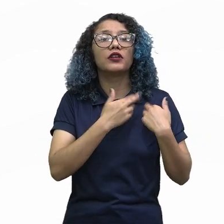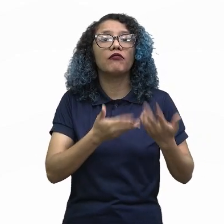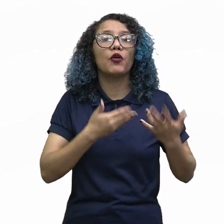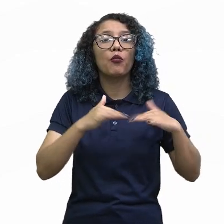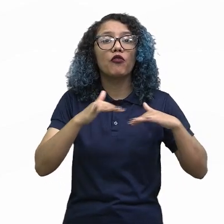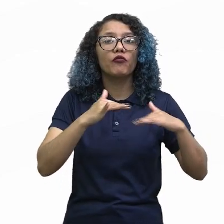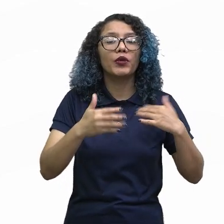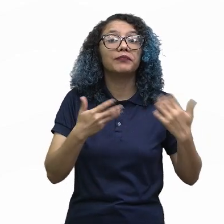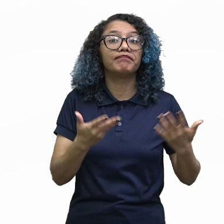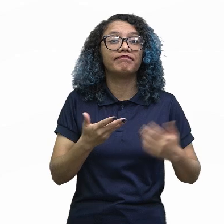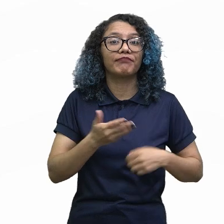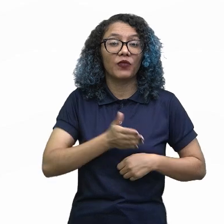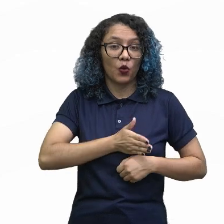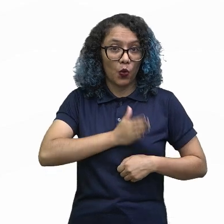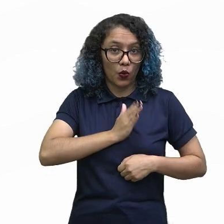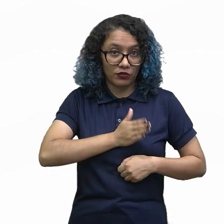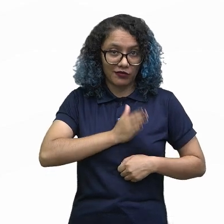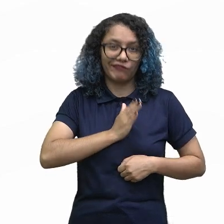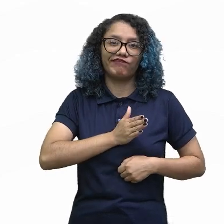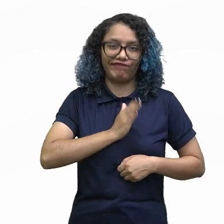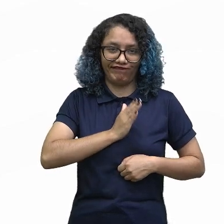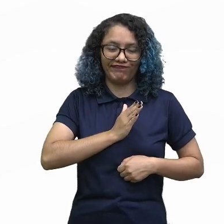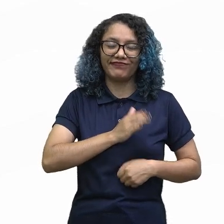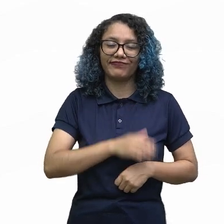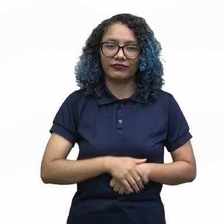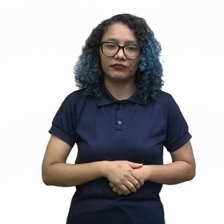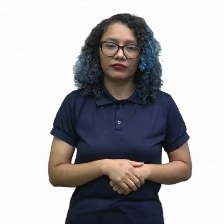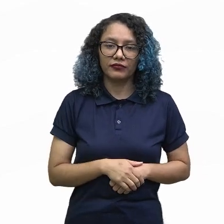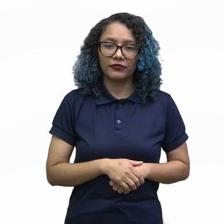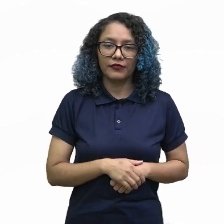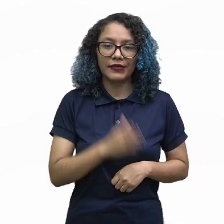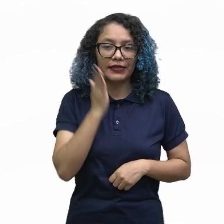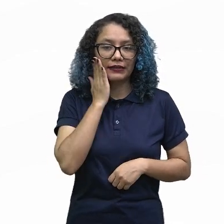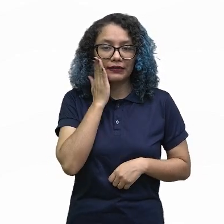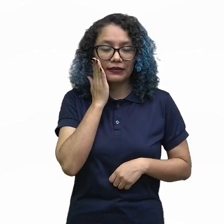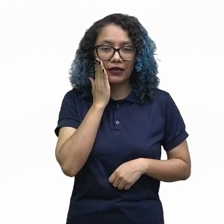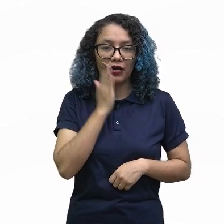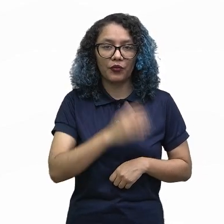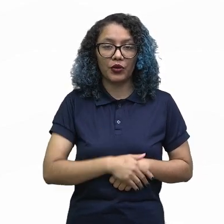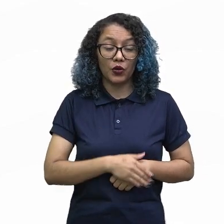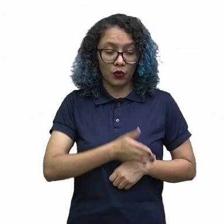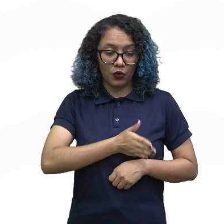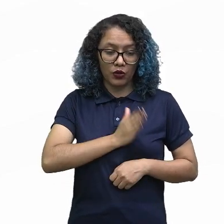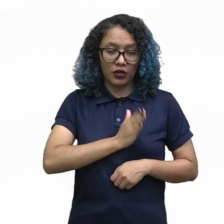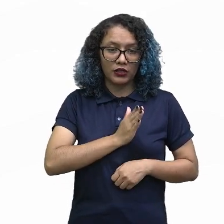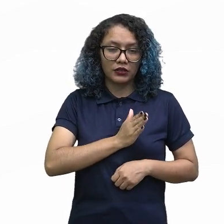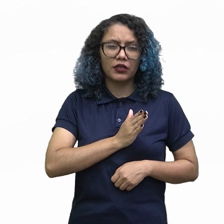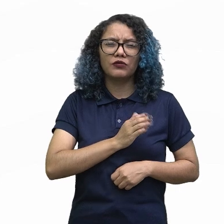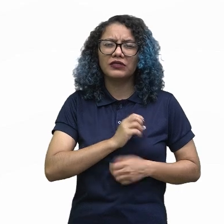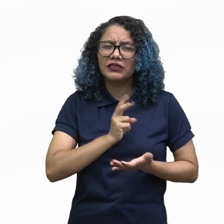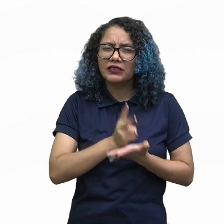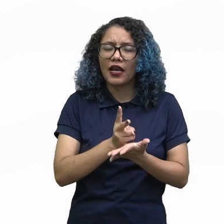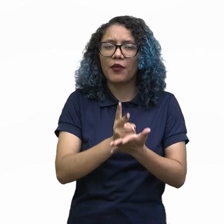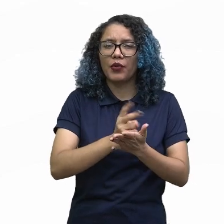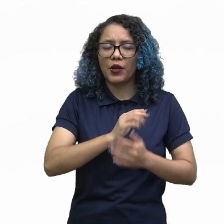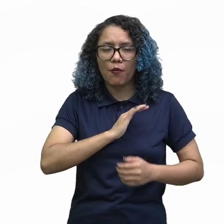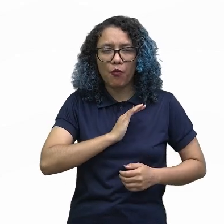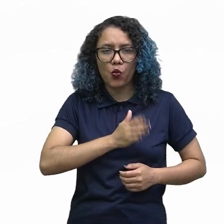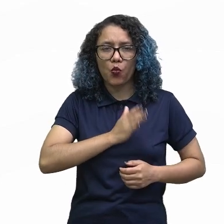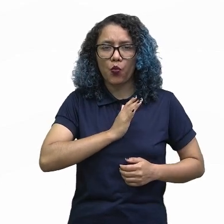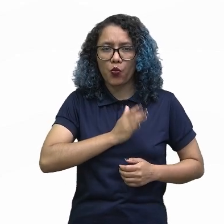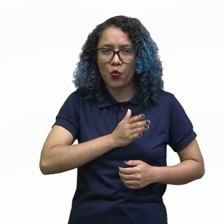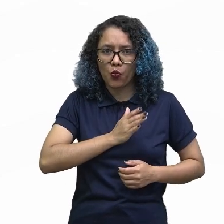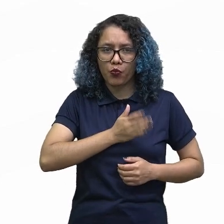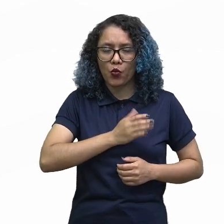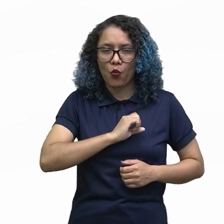é justamente o sangue, o coração, né? Como nós sabemos, o nosso coração ele está ali pulsando, né, no nosso corpo. Se